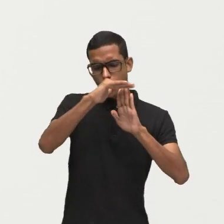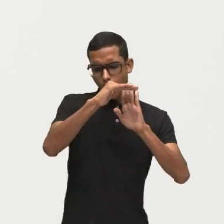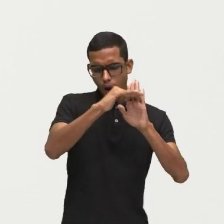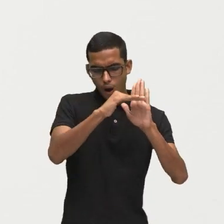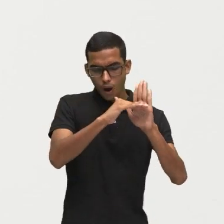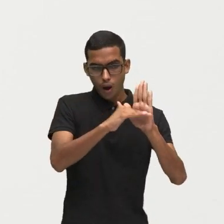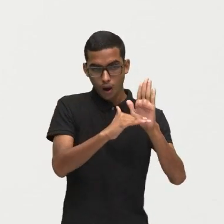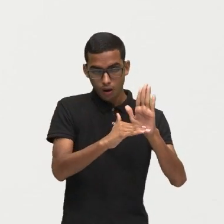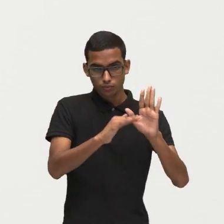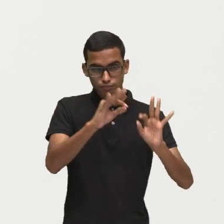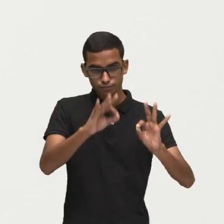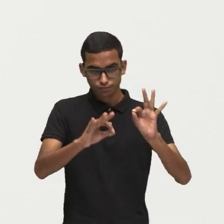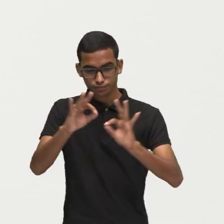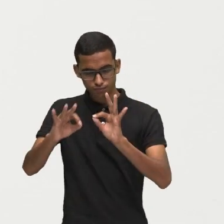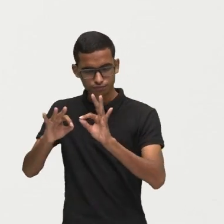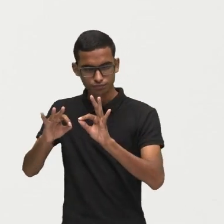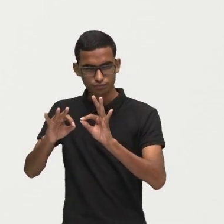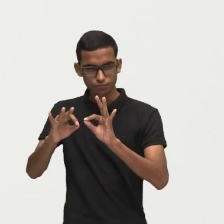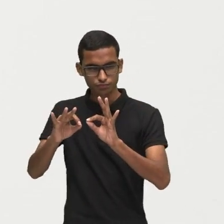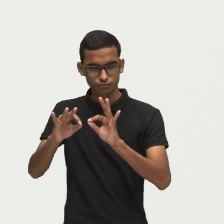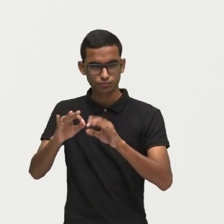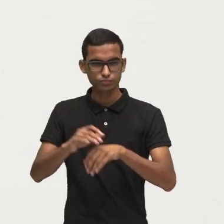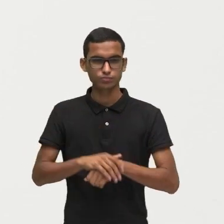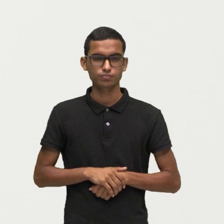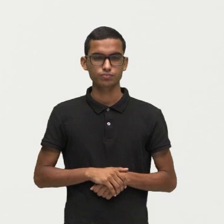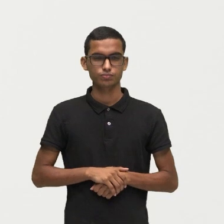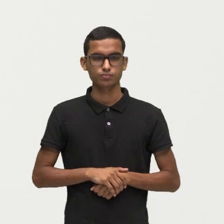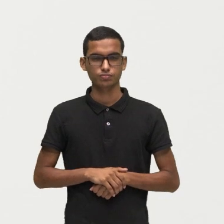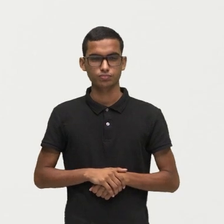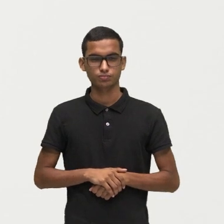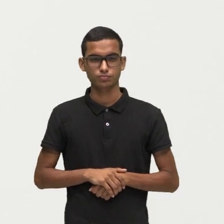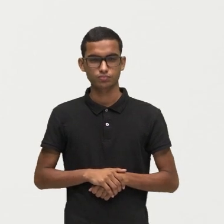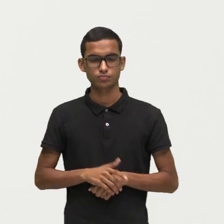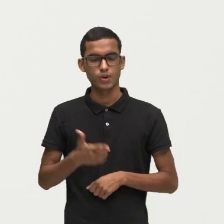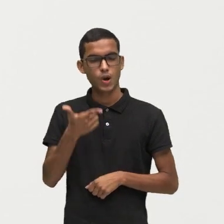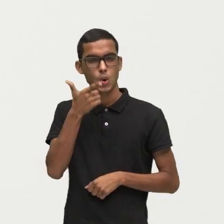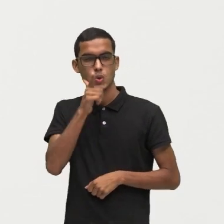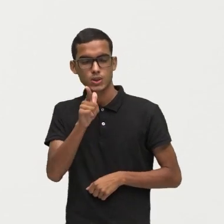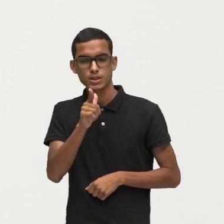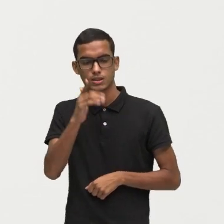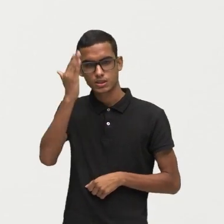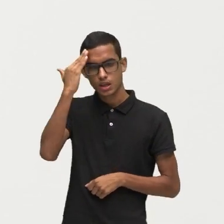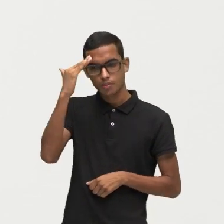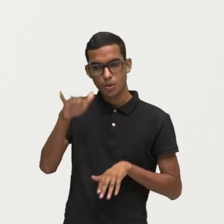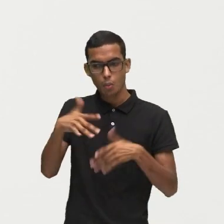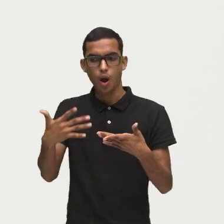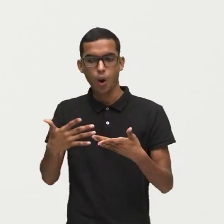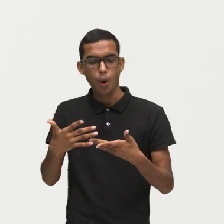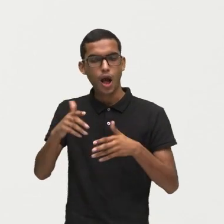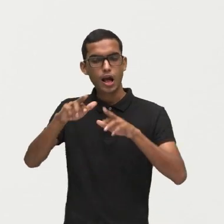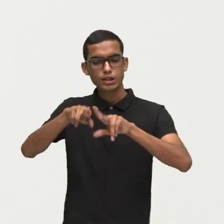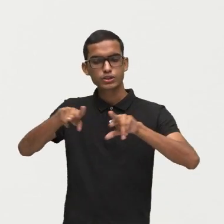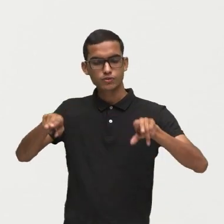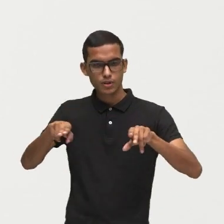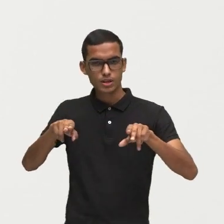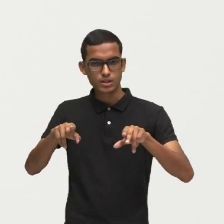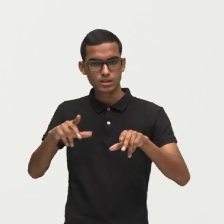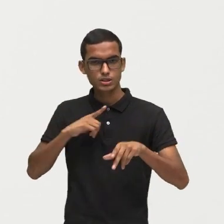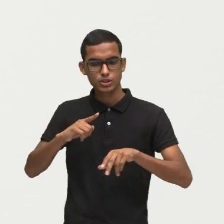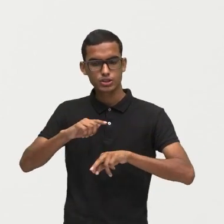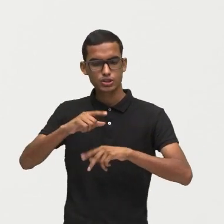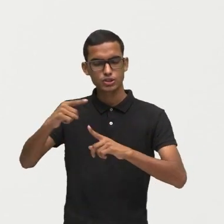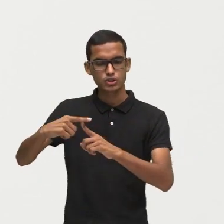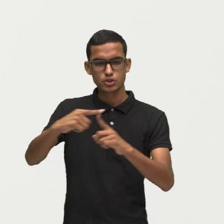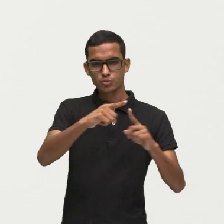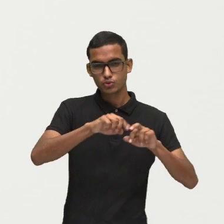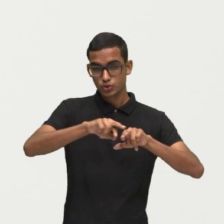uma organização que eu vou tratar ela como... para eu poder diferenciar uma da outra. E aí, nesse sentido, a